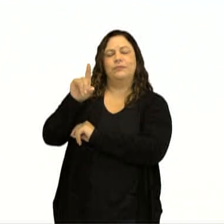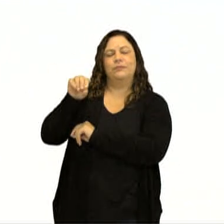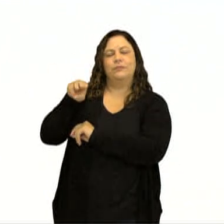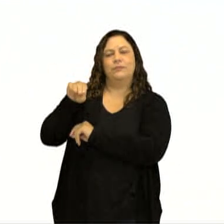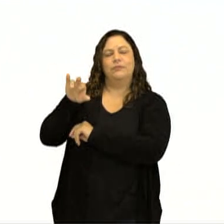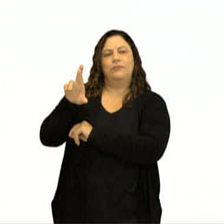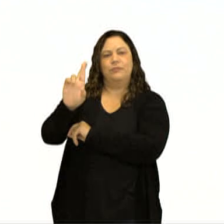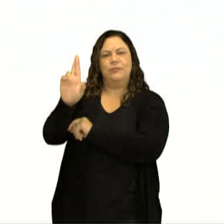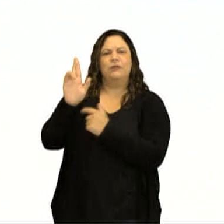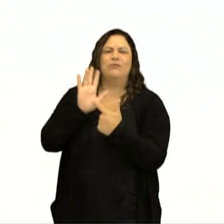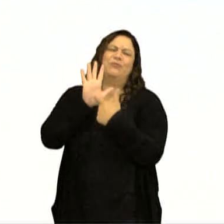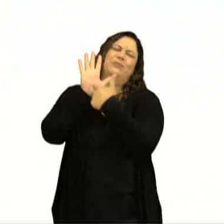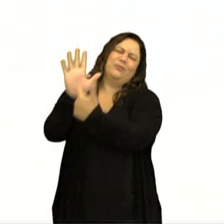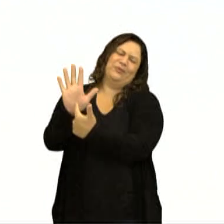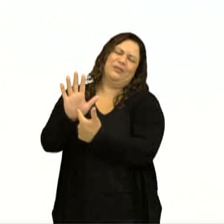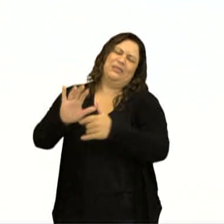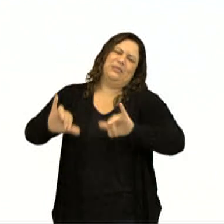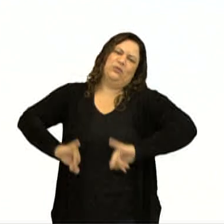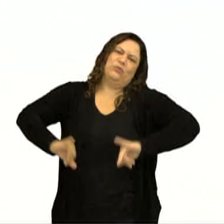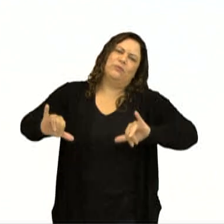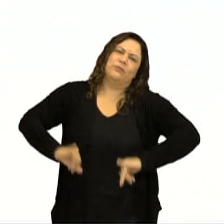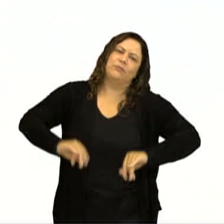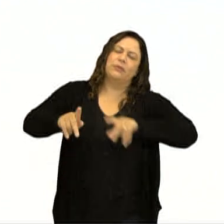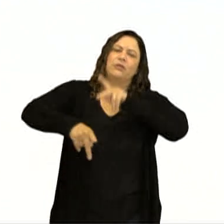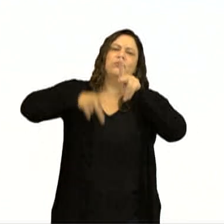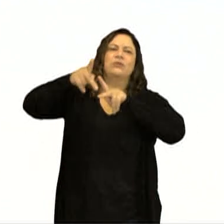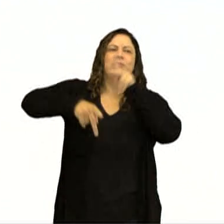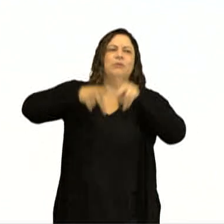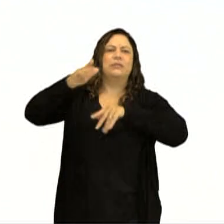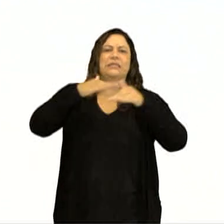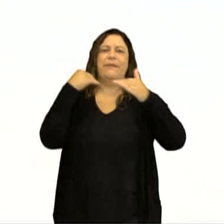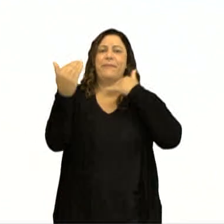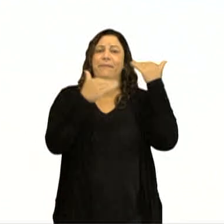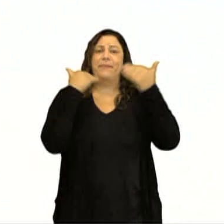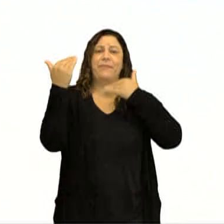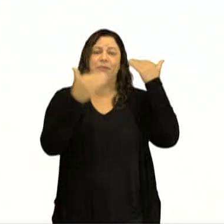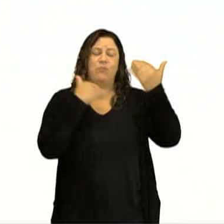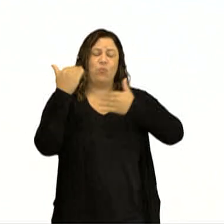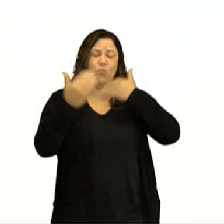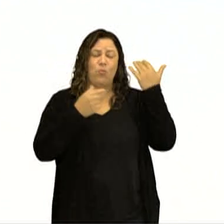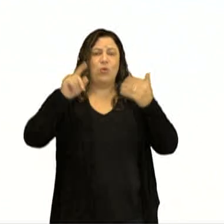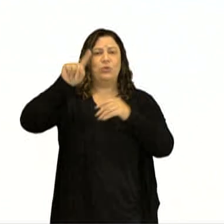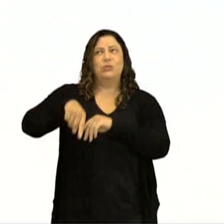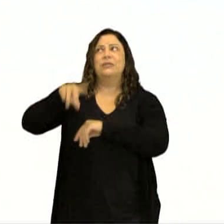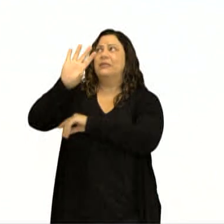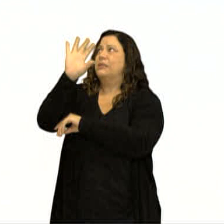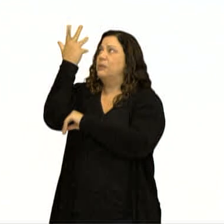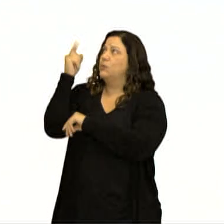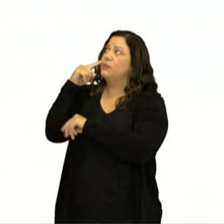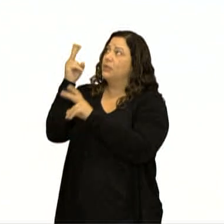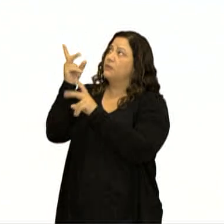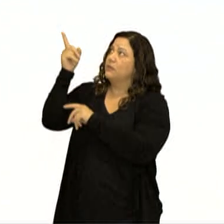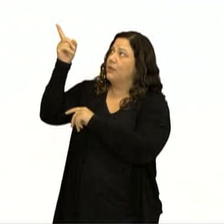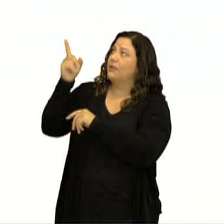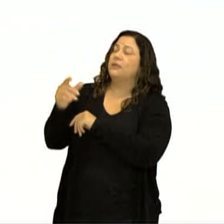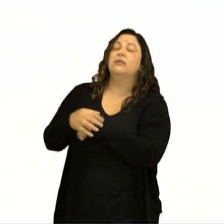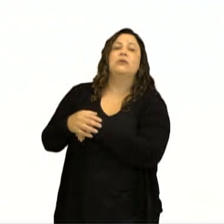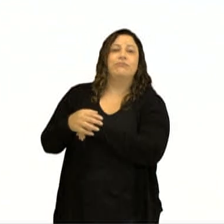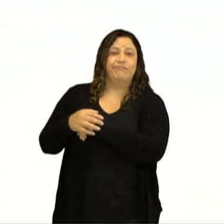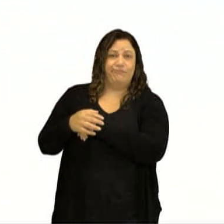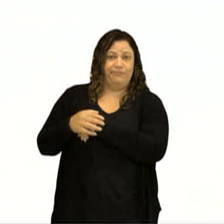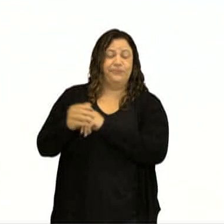todo esse sofrimento da população. Todas essas mortes ocorridas nessa manifestação, elas vão acabar